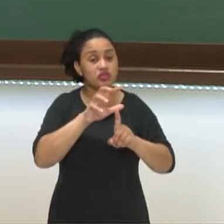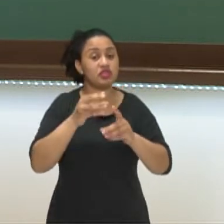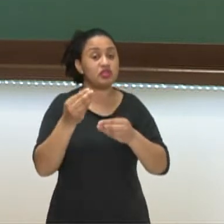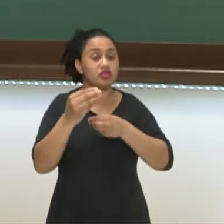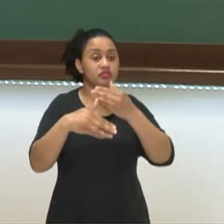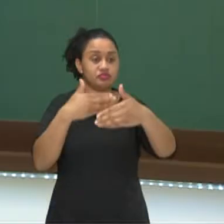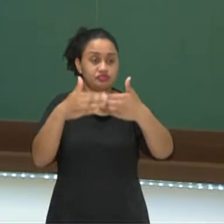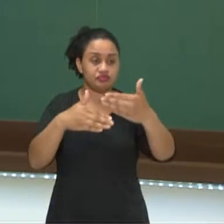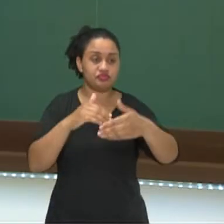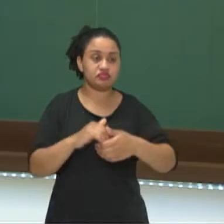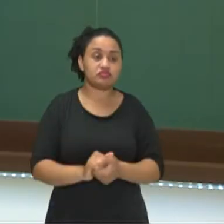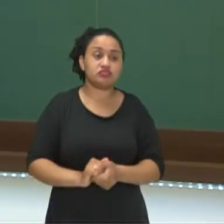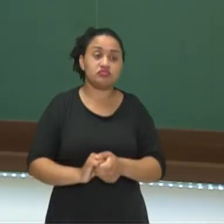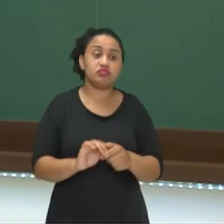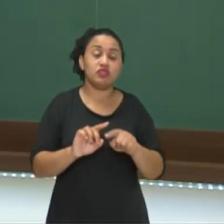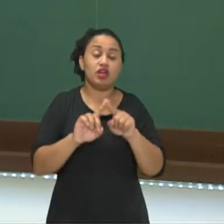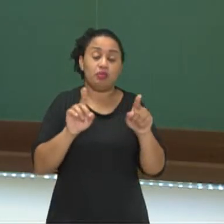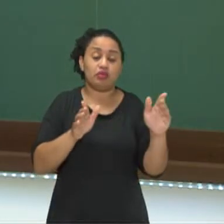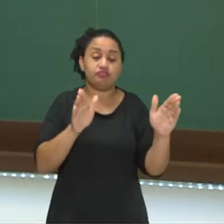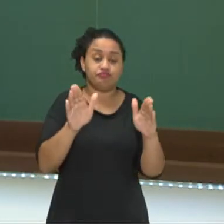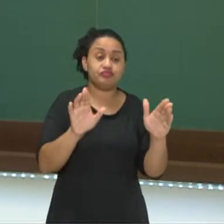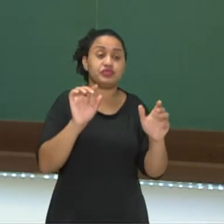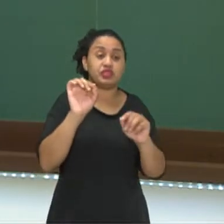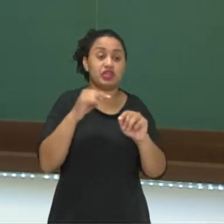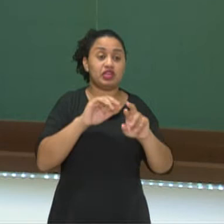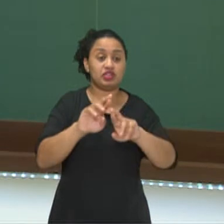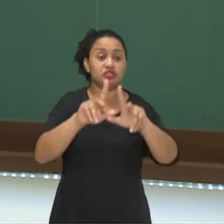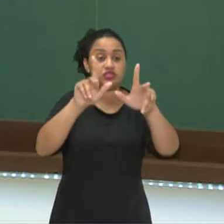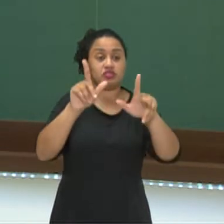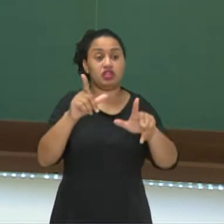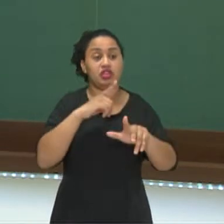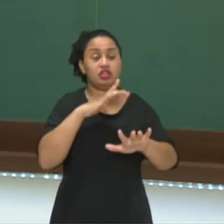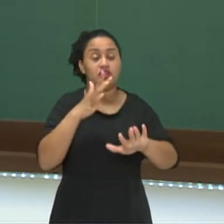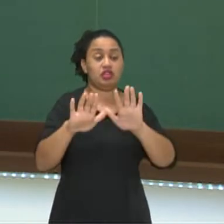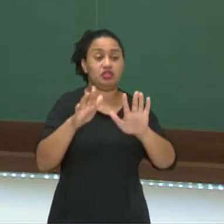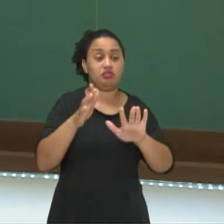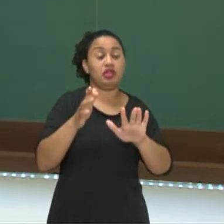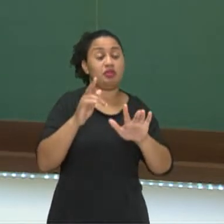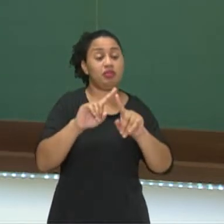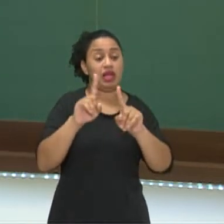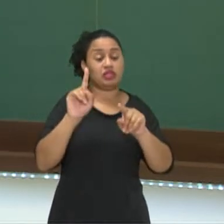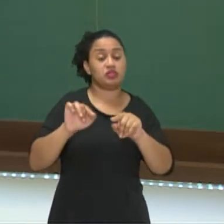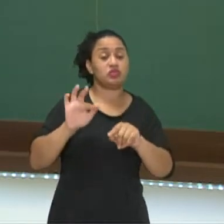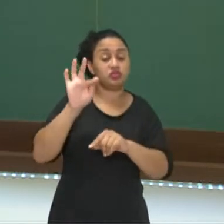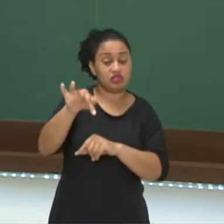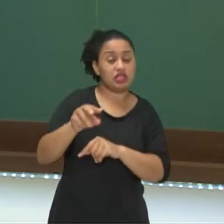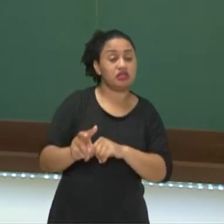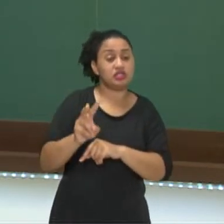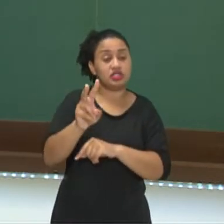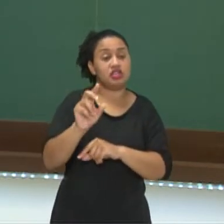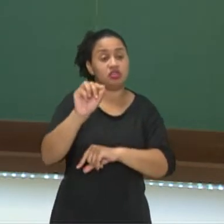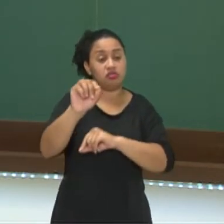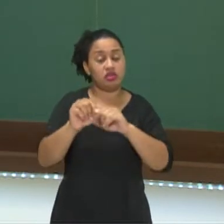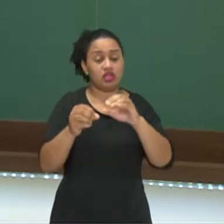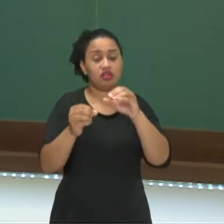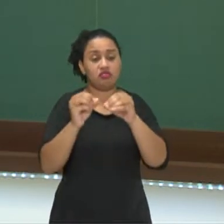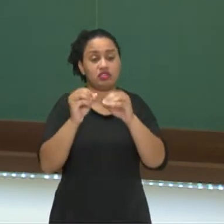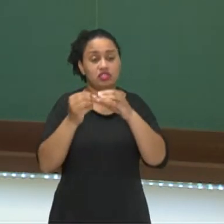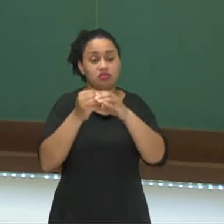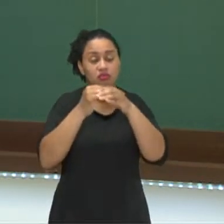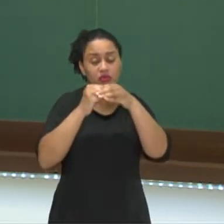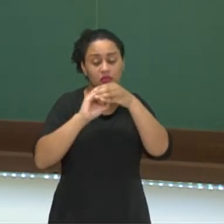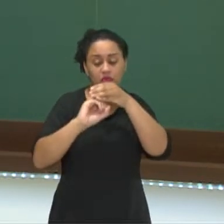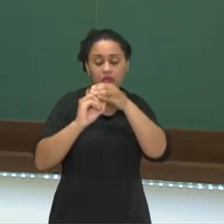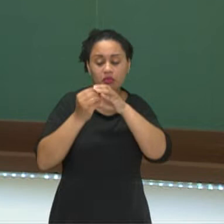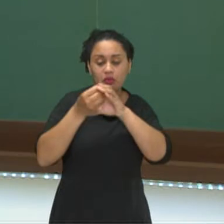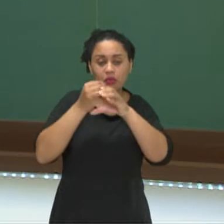processo. Apesar da gastrulação ser diferente, o final vai terminar sempre igual, formando então, por exemplo,